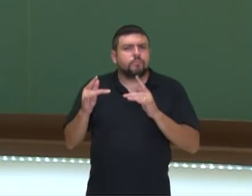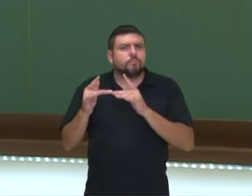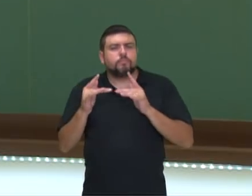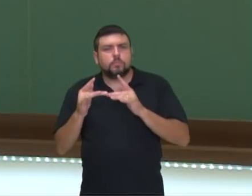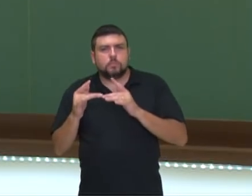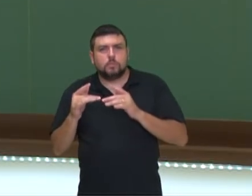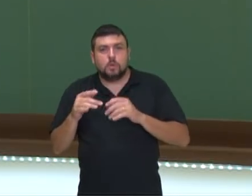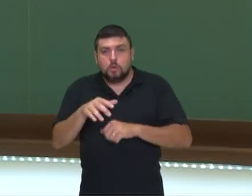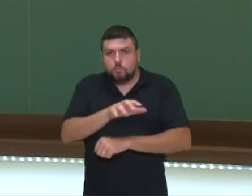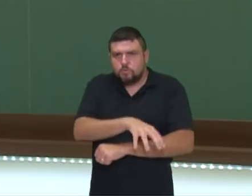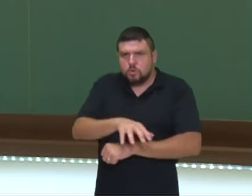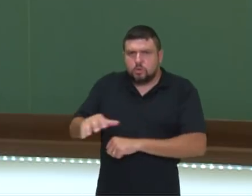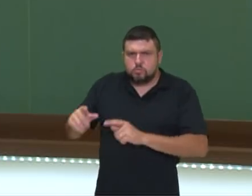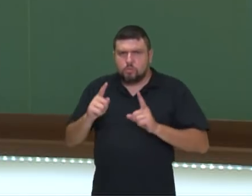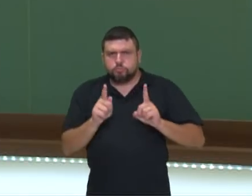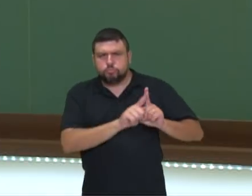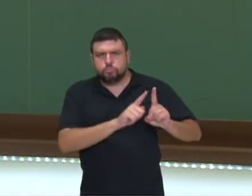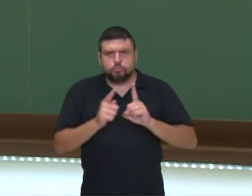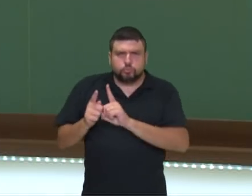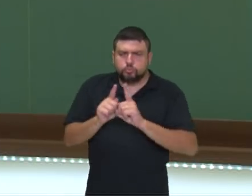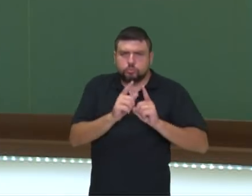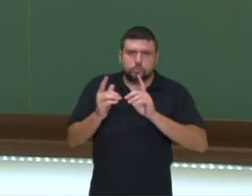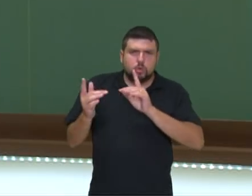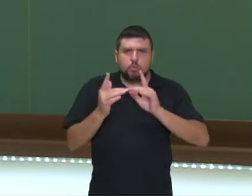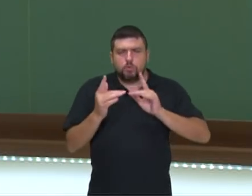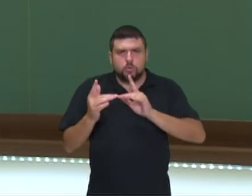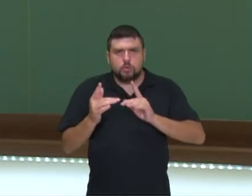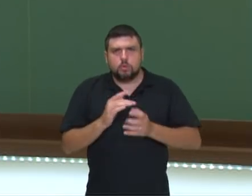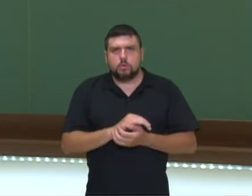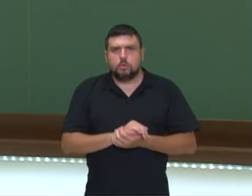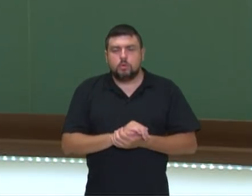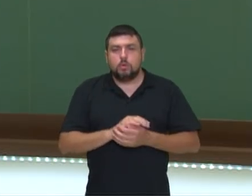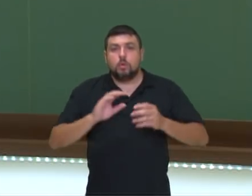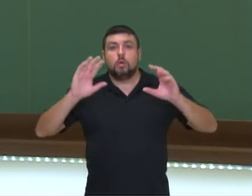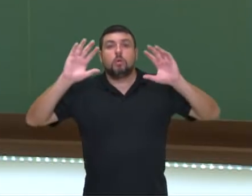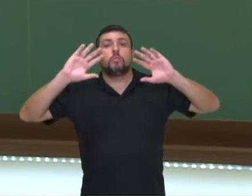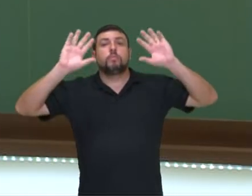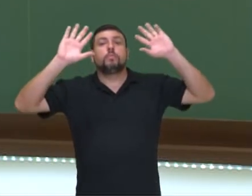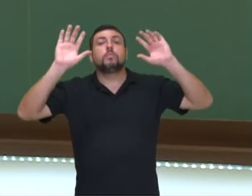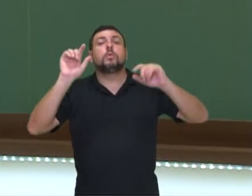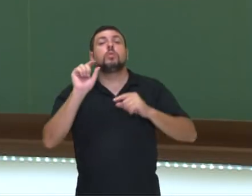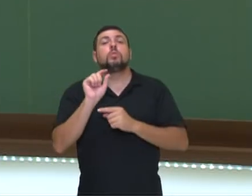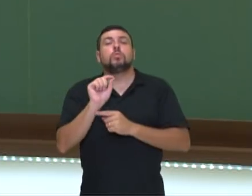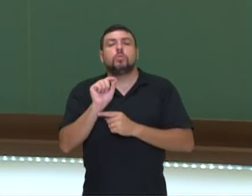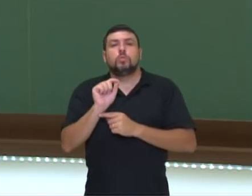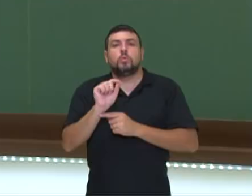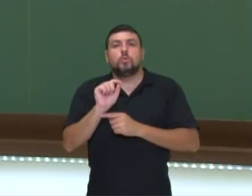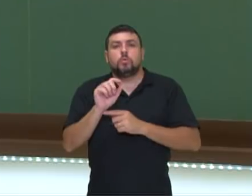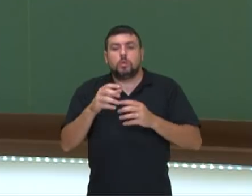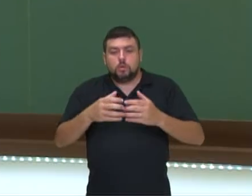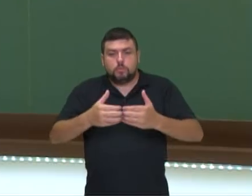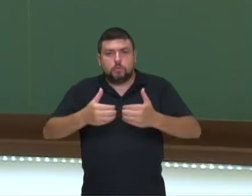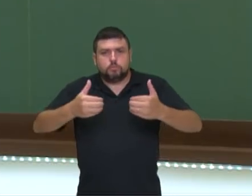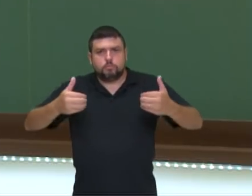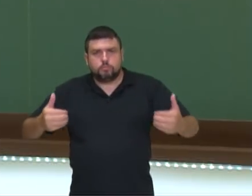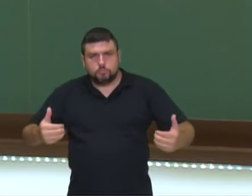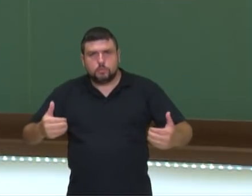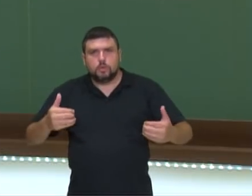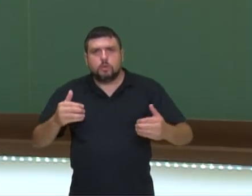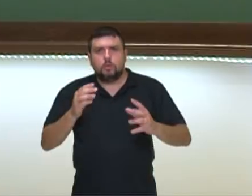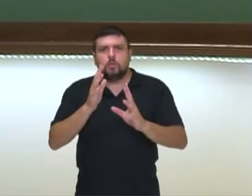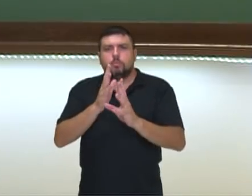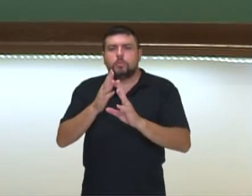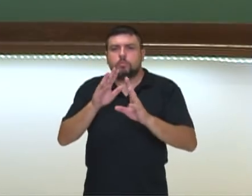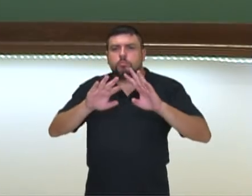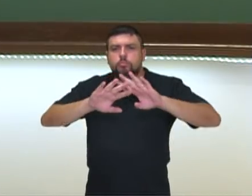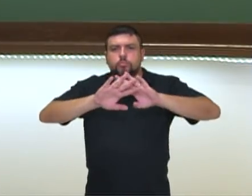era um esporte que tinha muito contato físico. A ideia do voleibol era justamente dividir as duas equipes, colocando uma rede no meio.